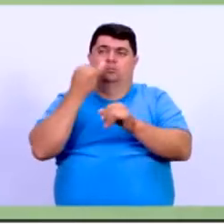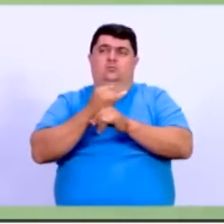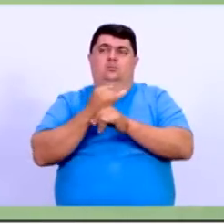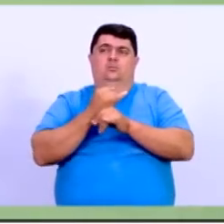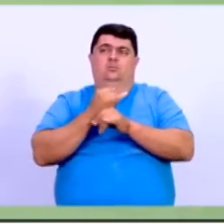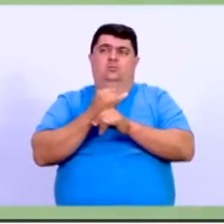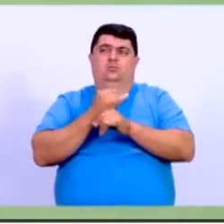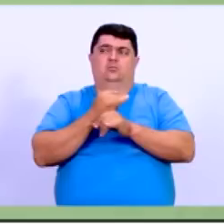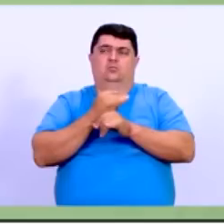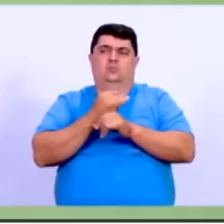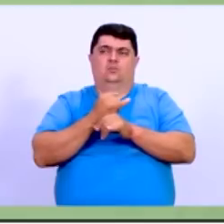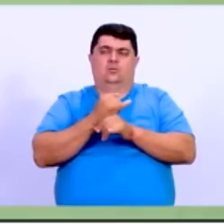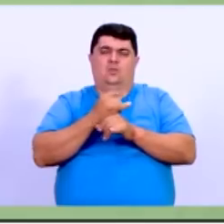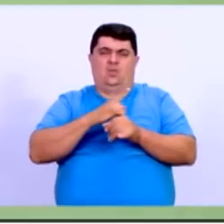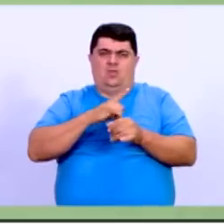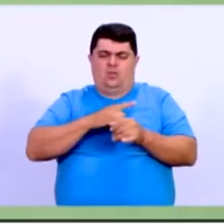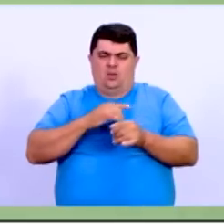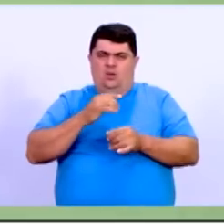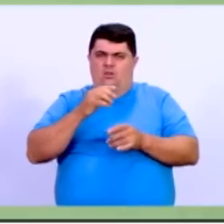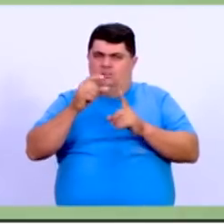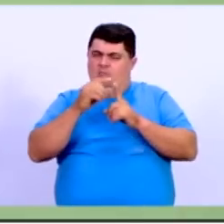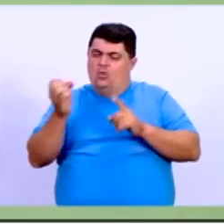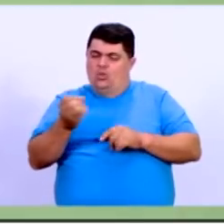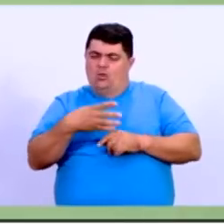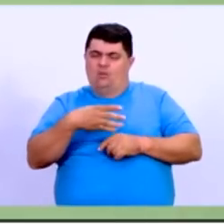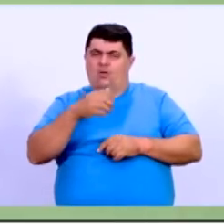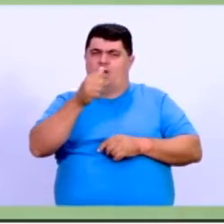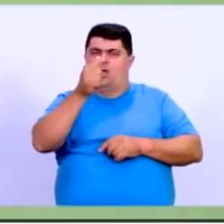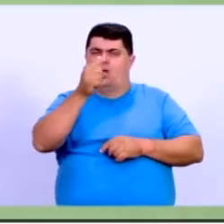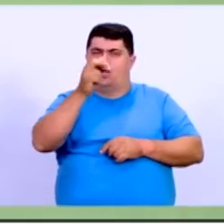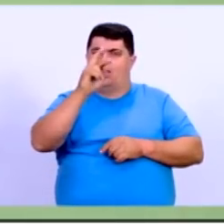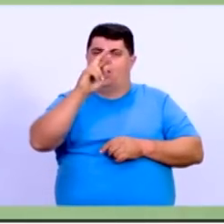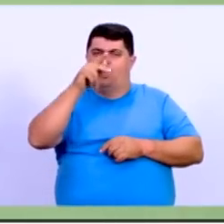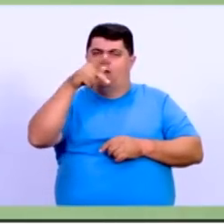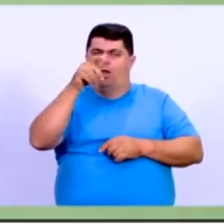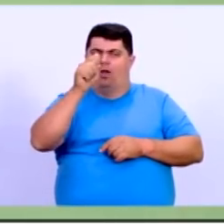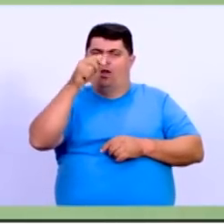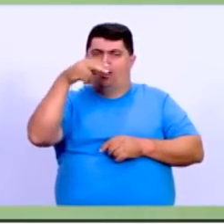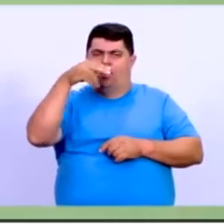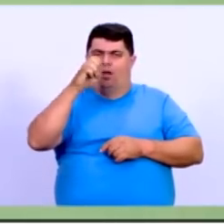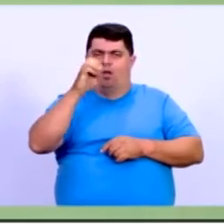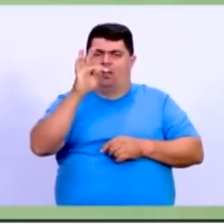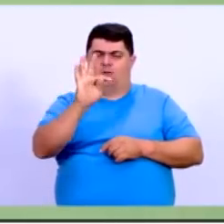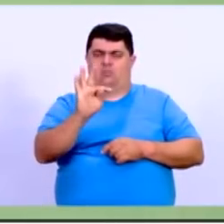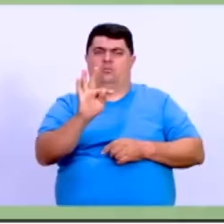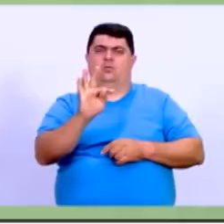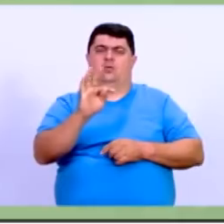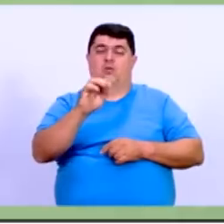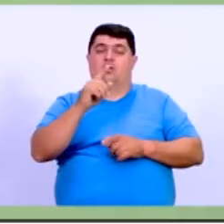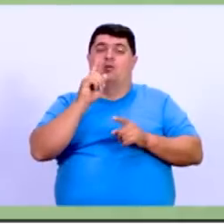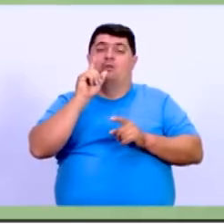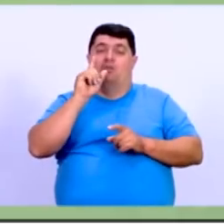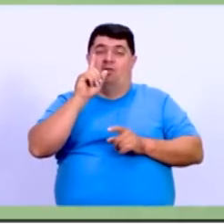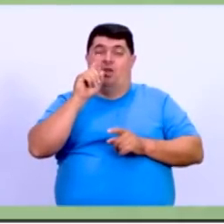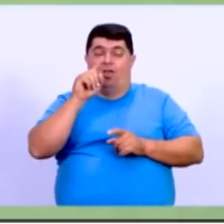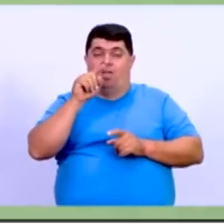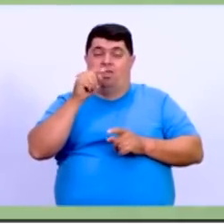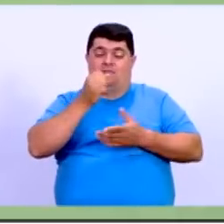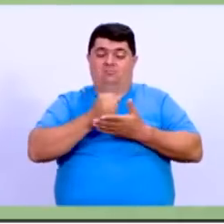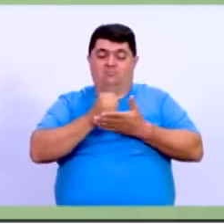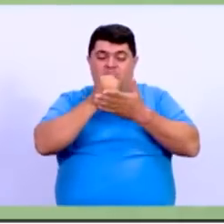ó. Vem uma palavrinha nova para vocês aí, ó. ARPANET, né? Poxa, o que é ARPANET? Ela colaborou com o surgimento de quem?